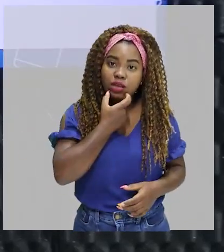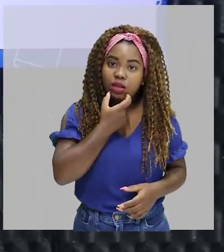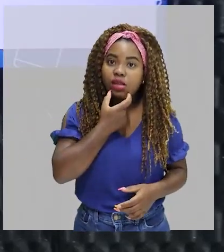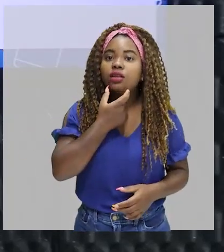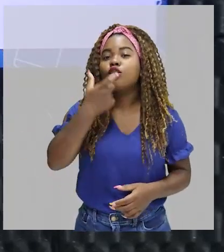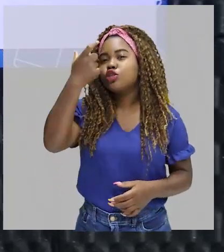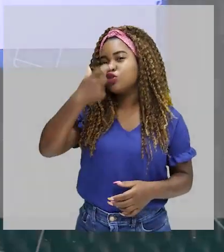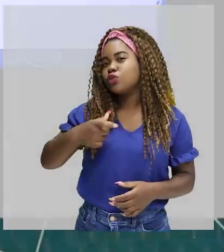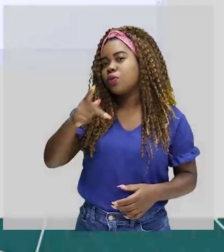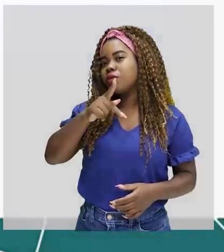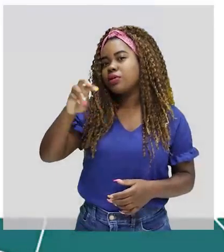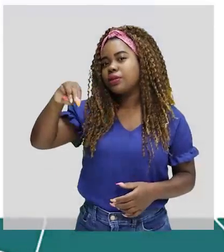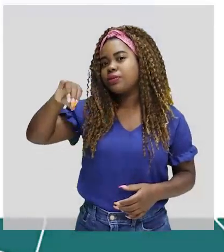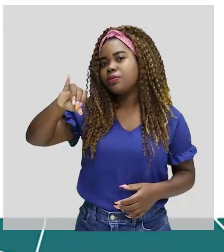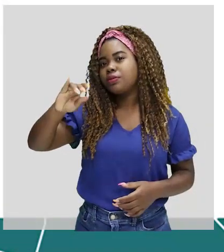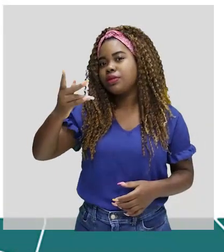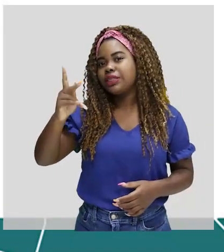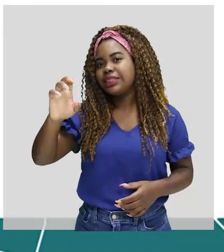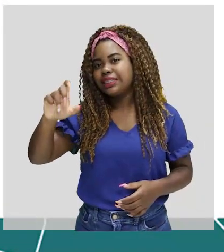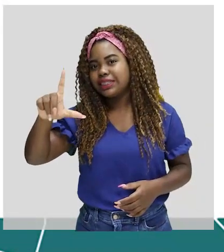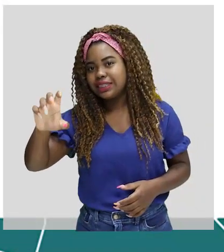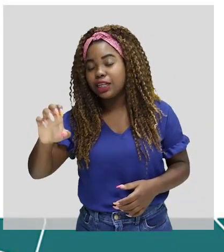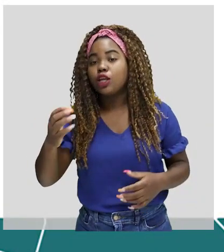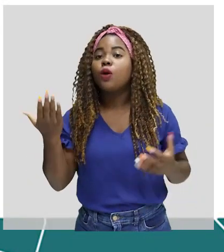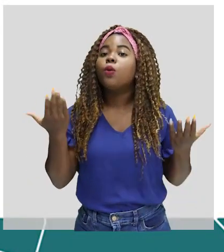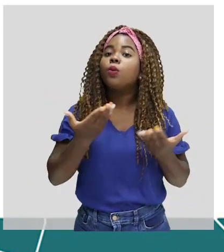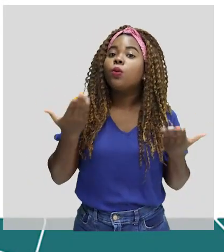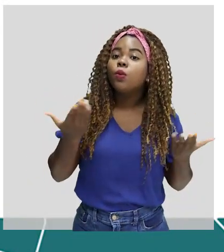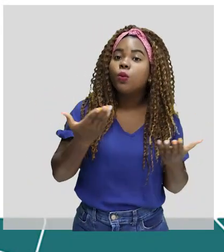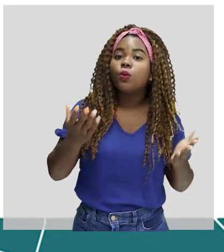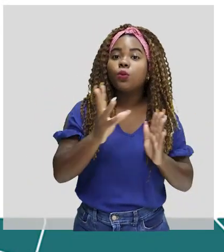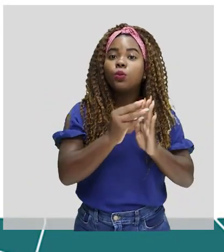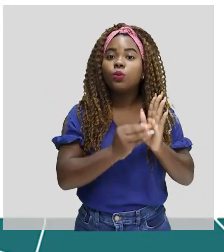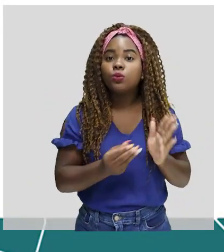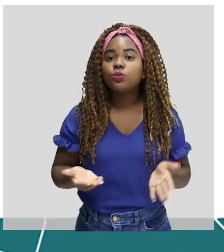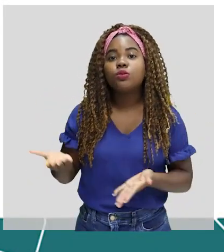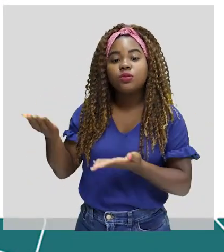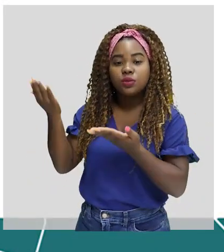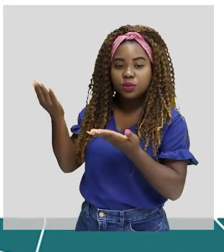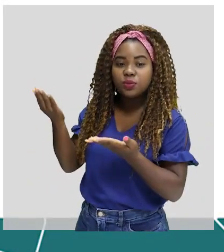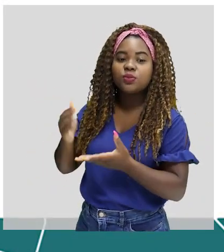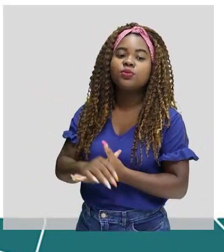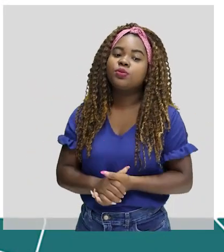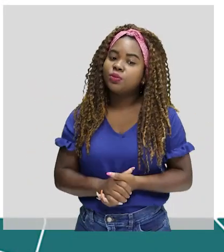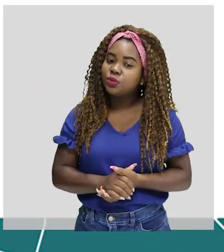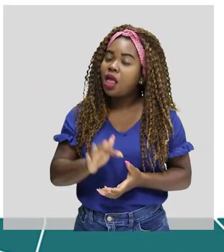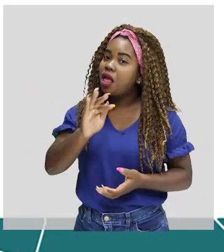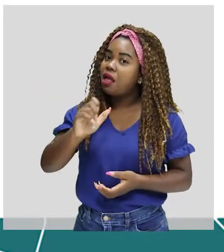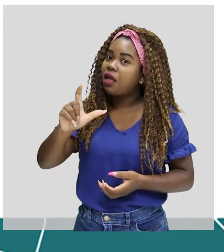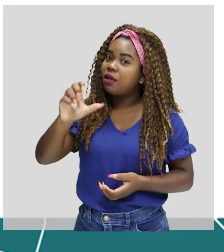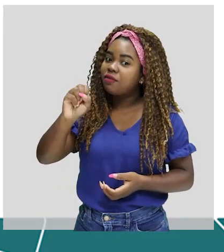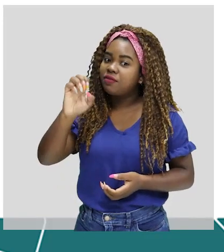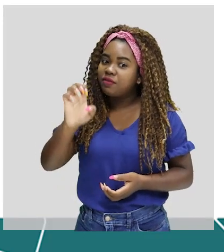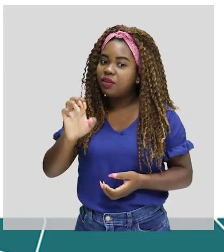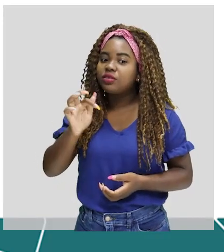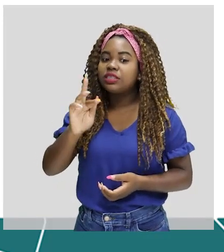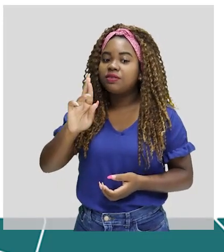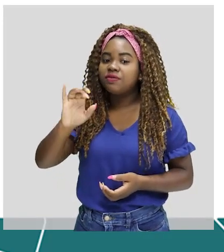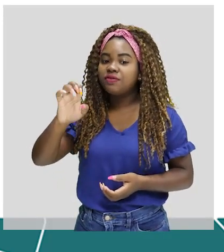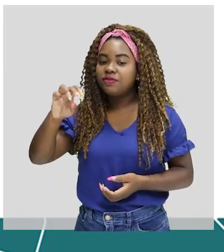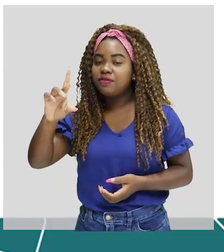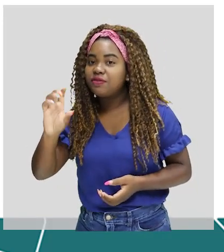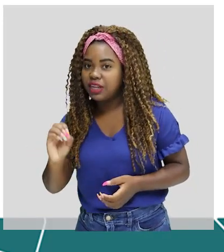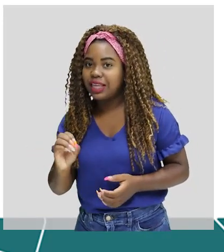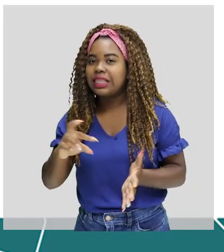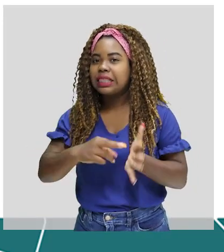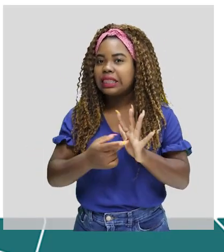Michelle. Hoje nós vamos falar de false friends, falsos amigos, né? Parece uma aula sobre falciane, mas o nosso conteúdo